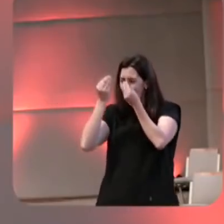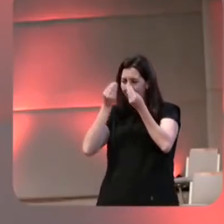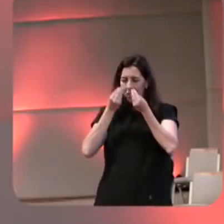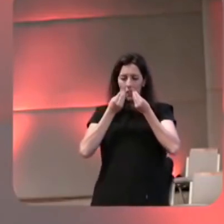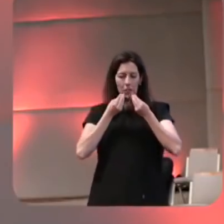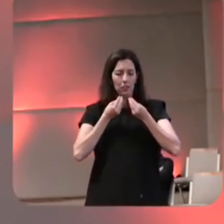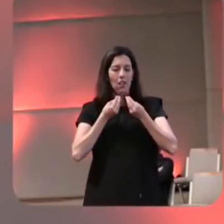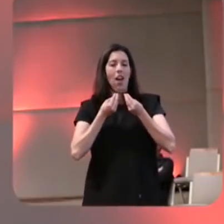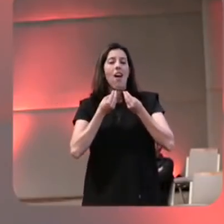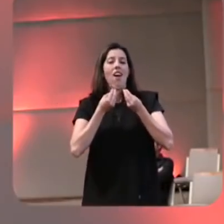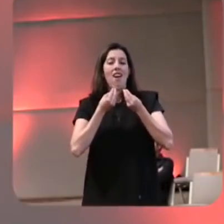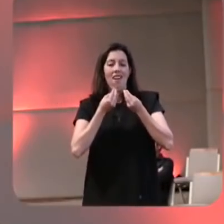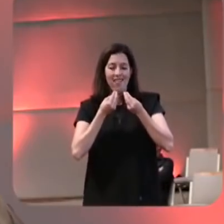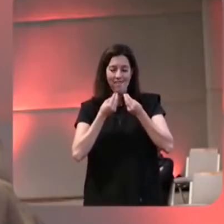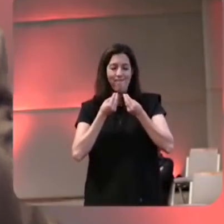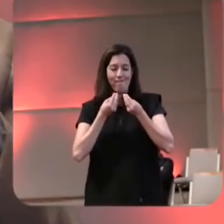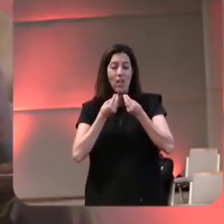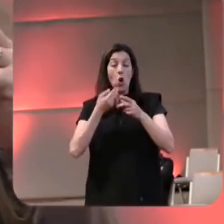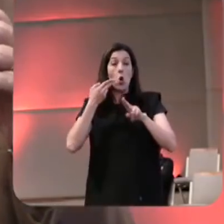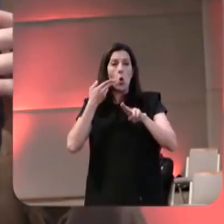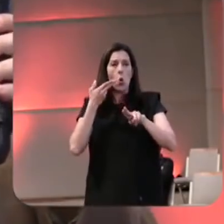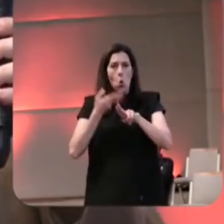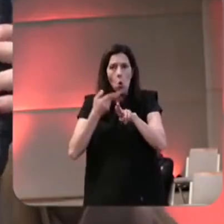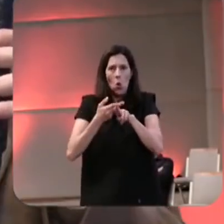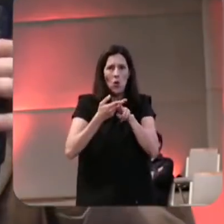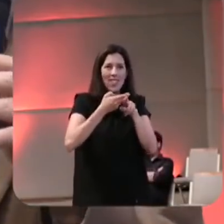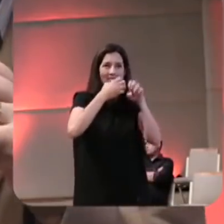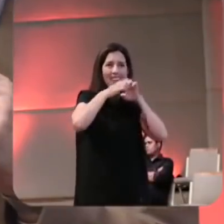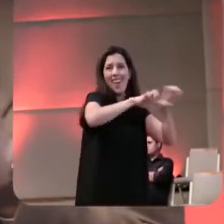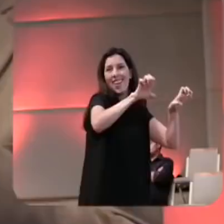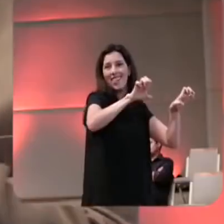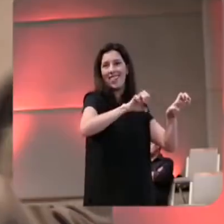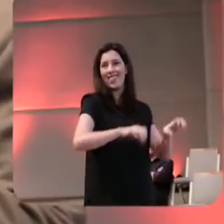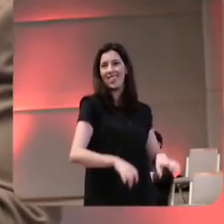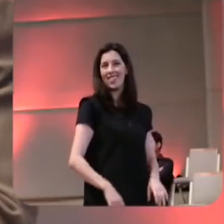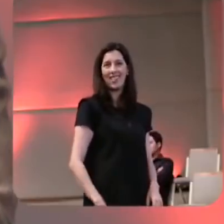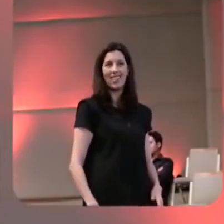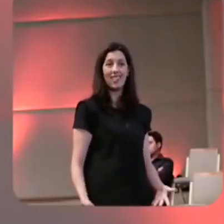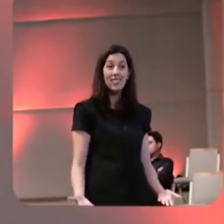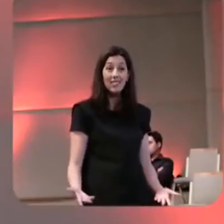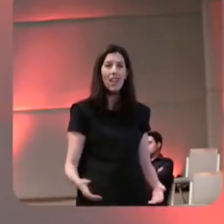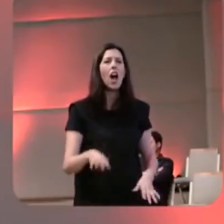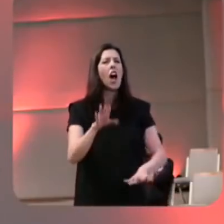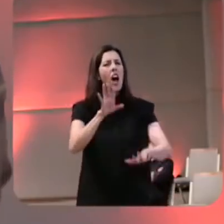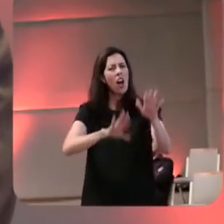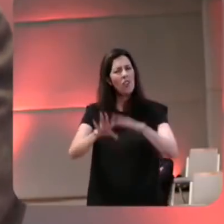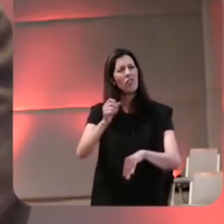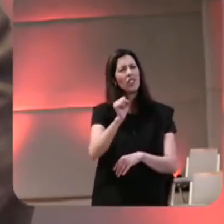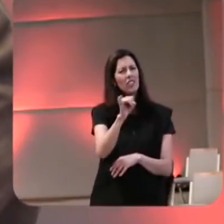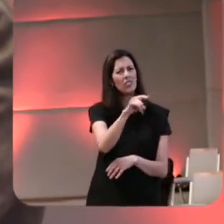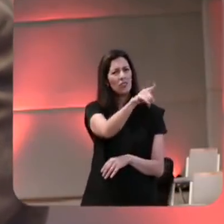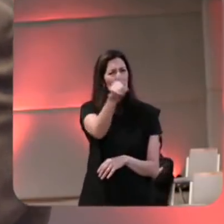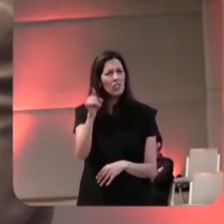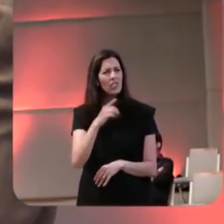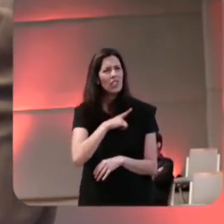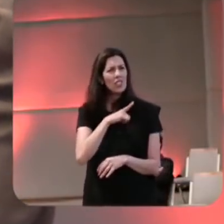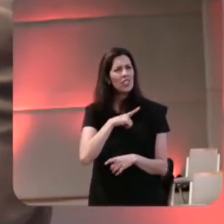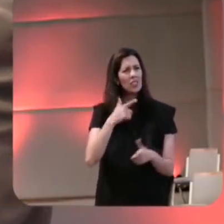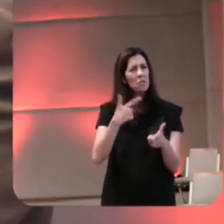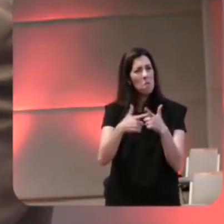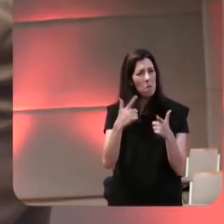servir. Se você está no meio de uma batalha, e às vezes no meio da batalha a gente fica ansioso, a gente